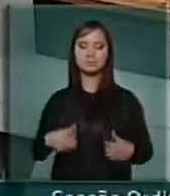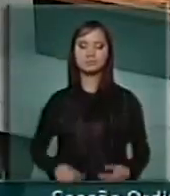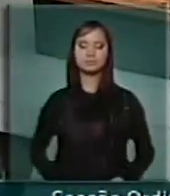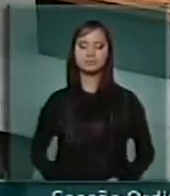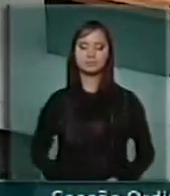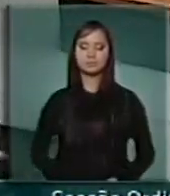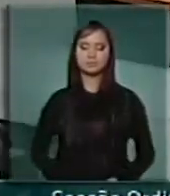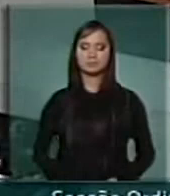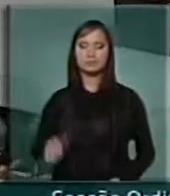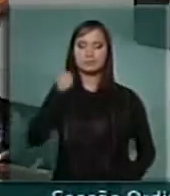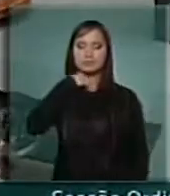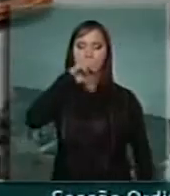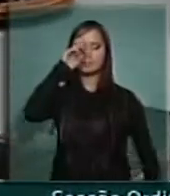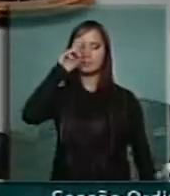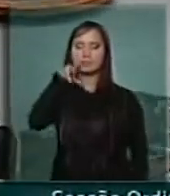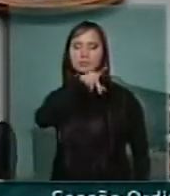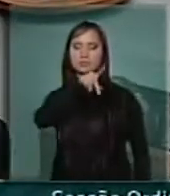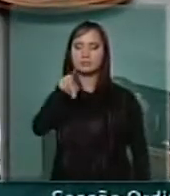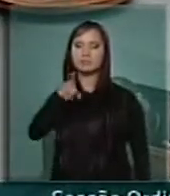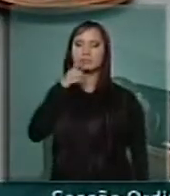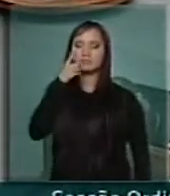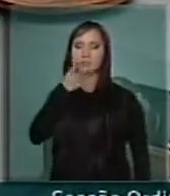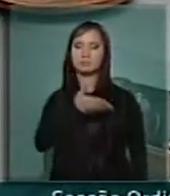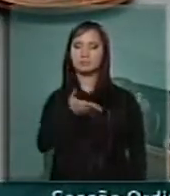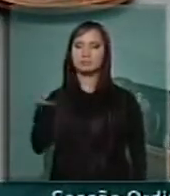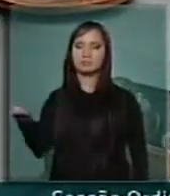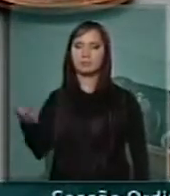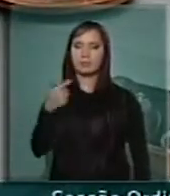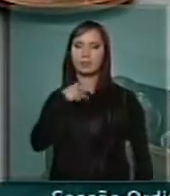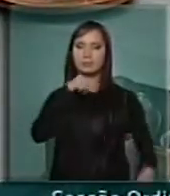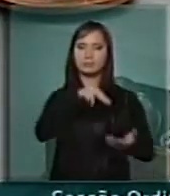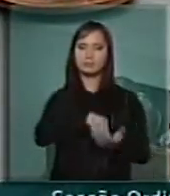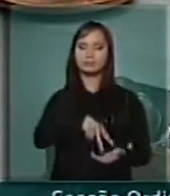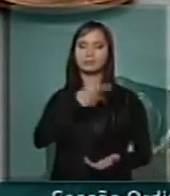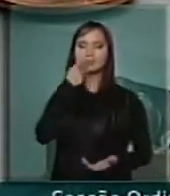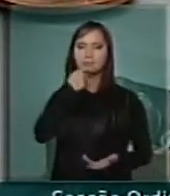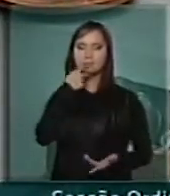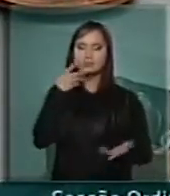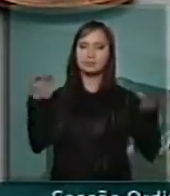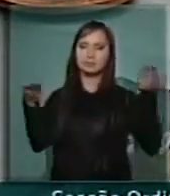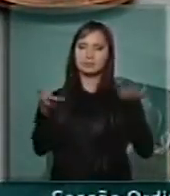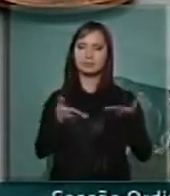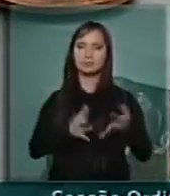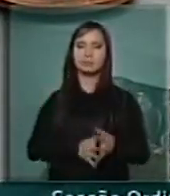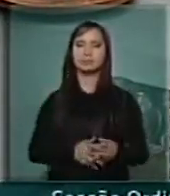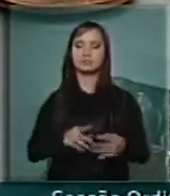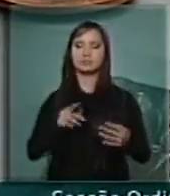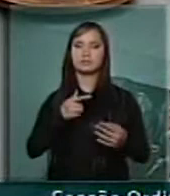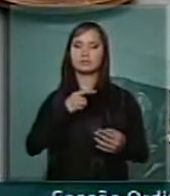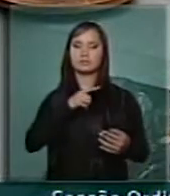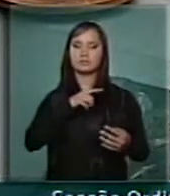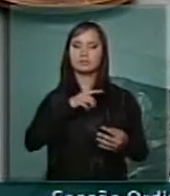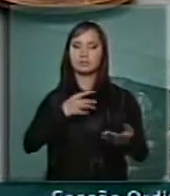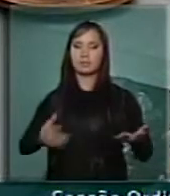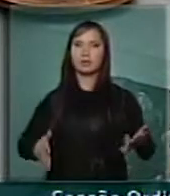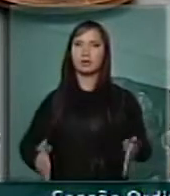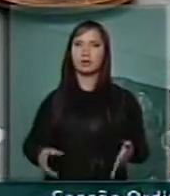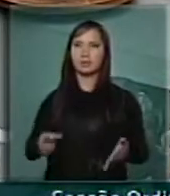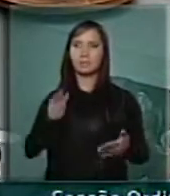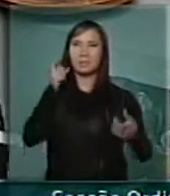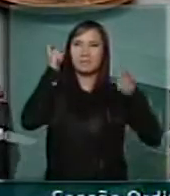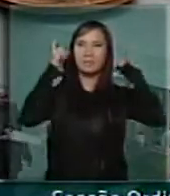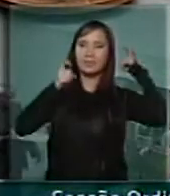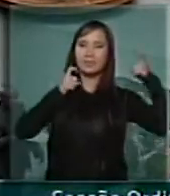Presidenta, senhoras e senhores deputados, ocupo esta tribuna hoje motivado por uma preocupação